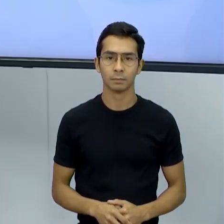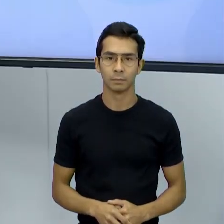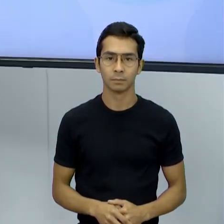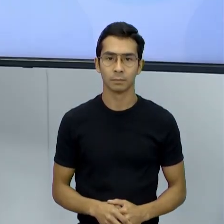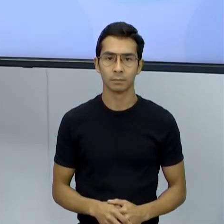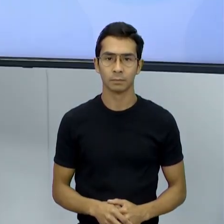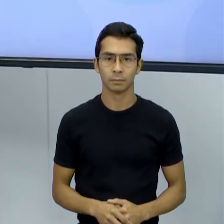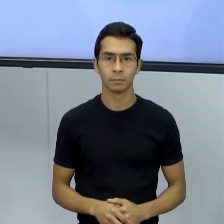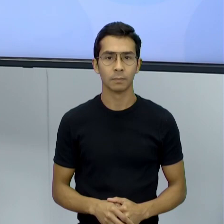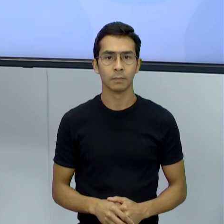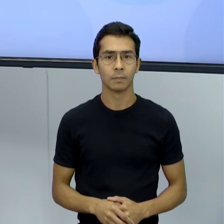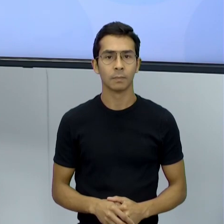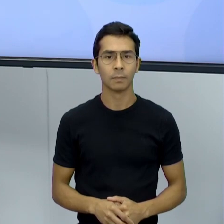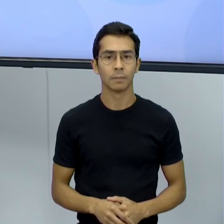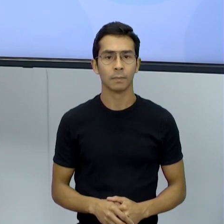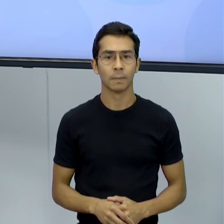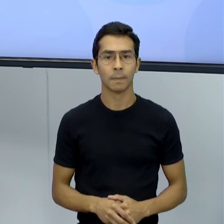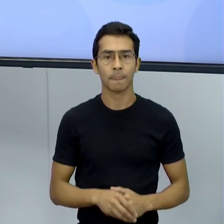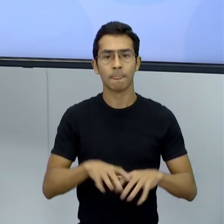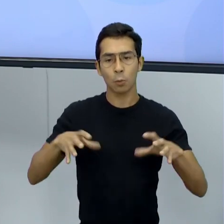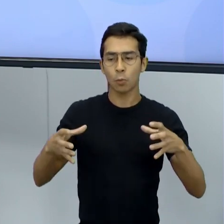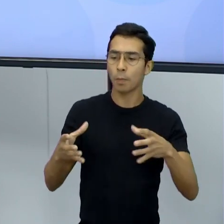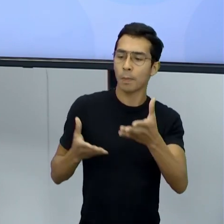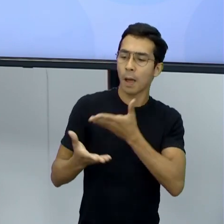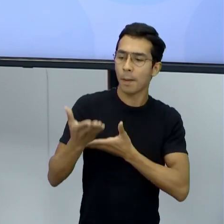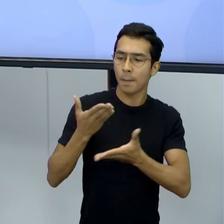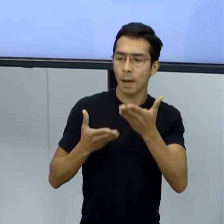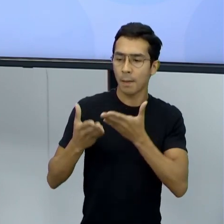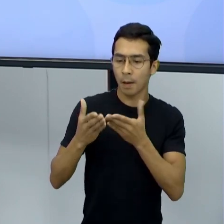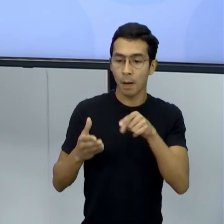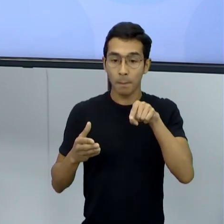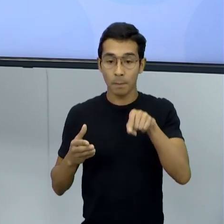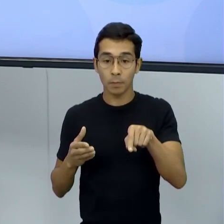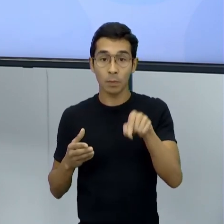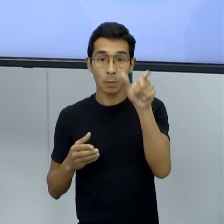apagar das nossas relações aquela pessoa que fez algo errado.